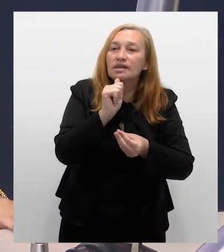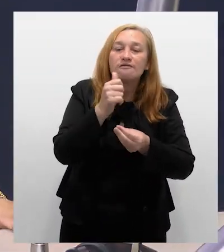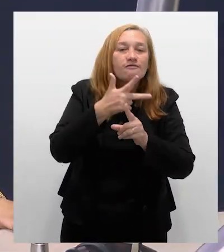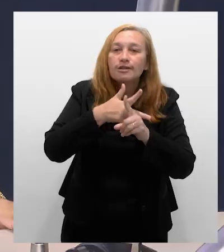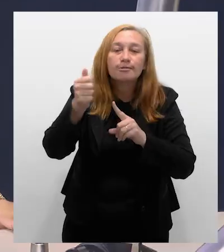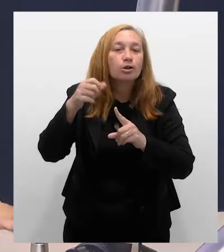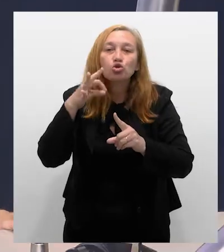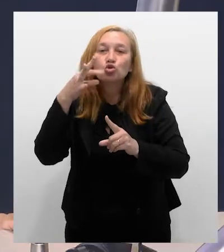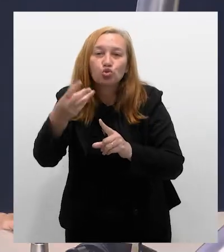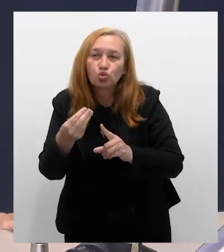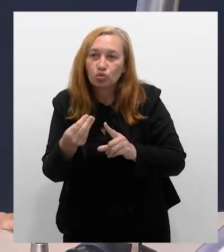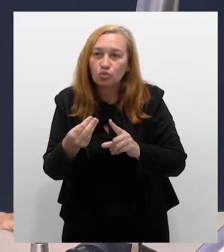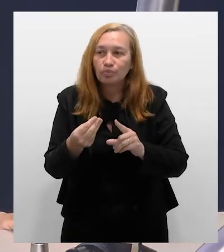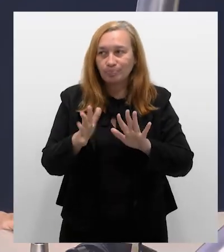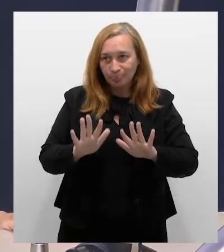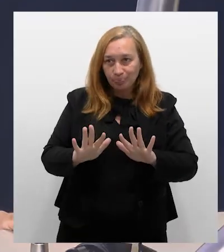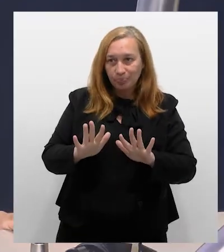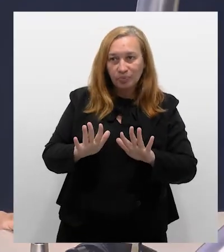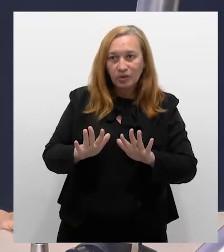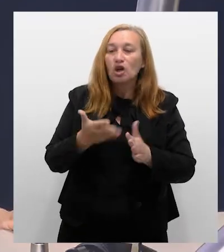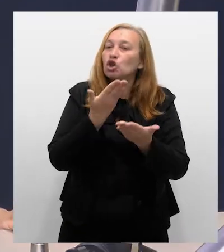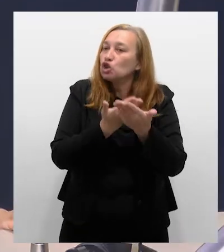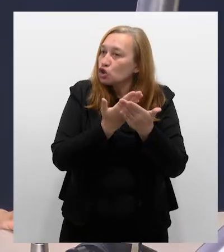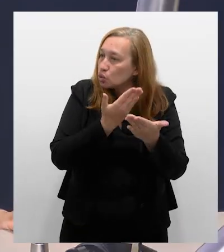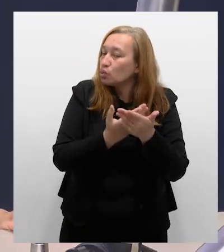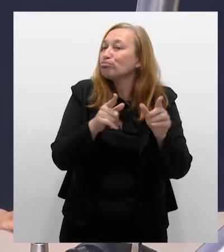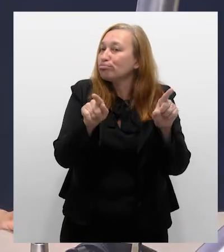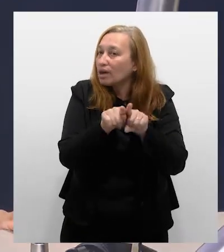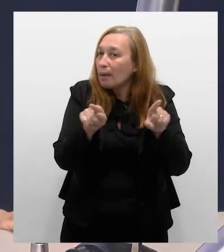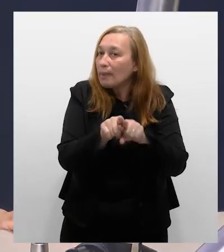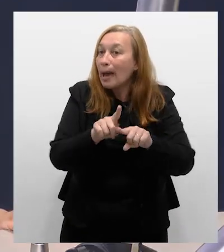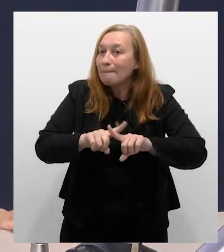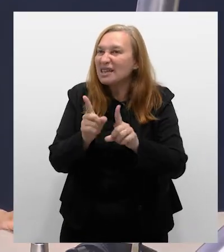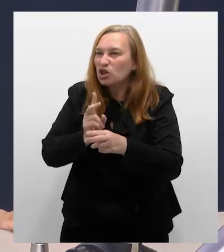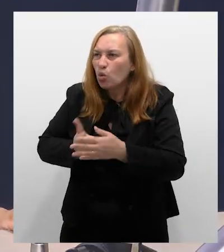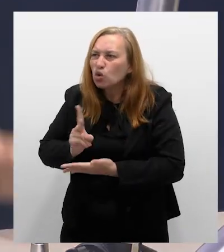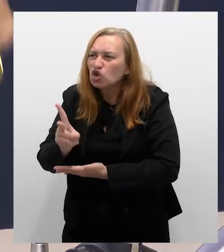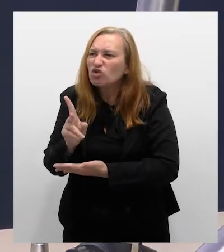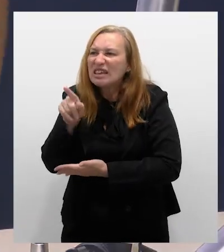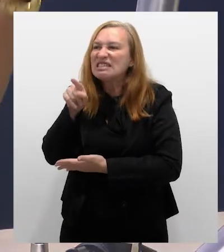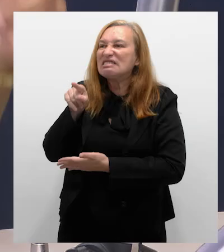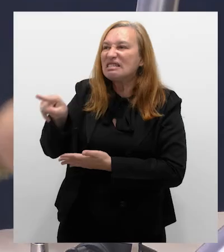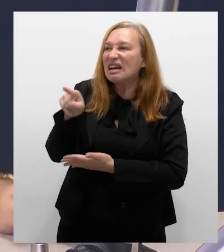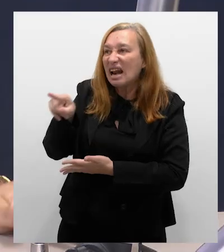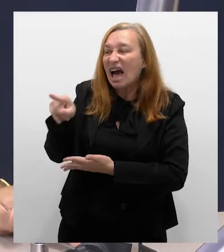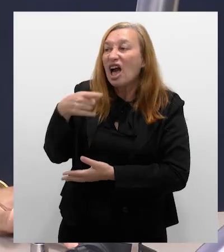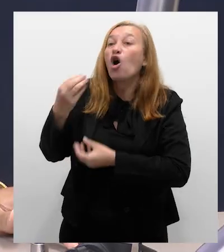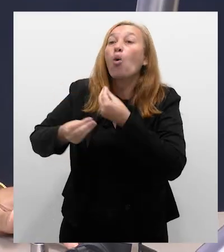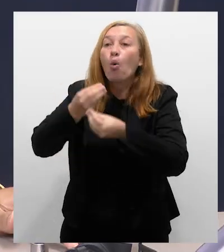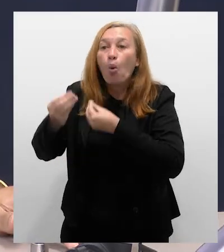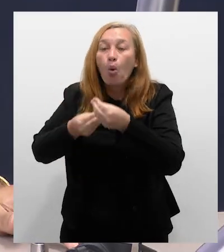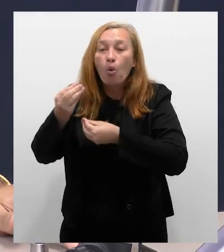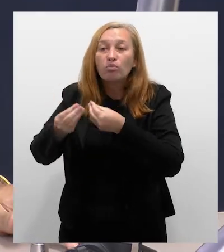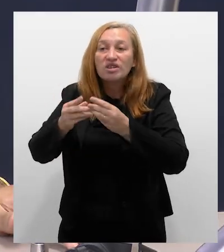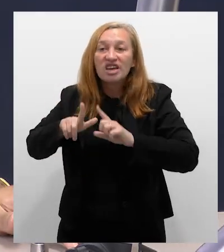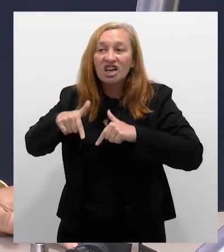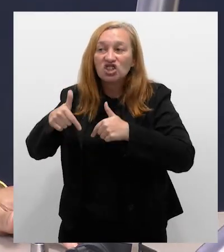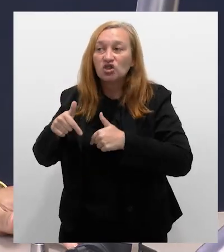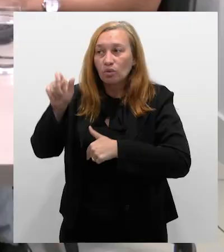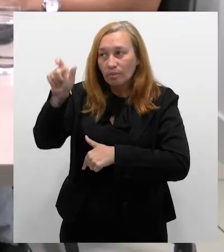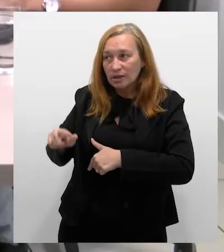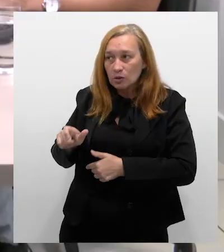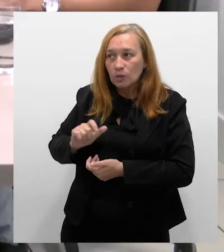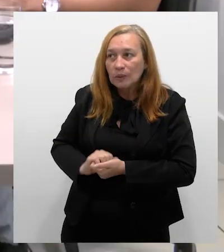eu consegui ultrapassar isso? Cara, através do estudo também. Mas se eu continuasse lá, como é que eu ia